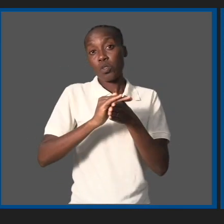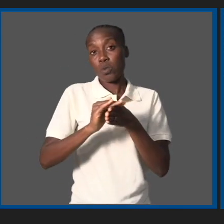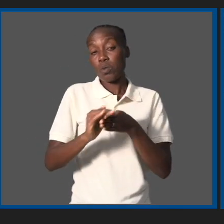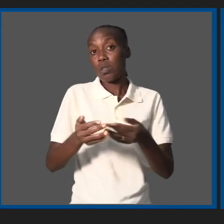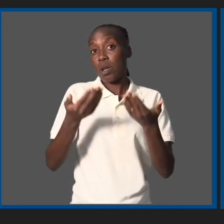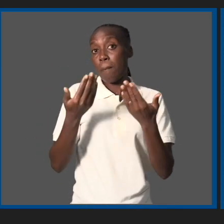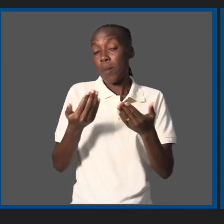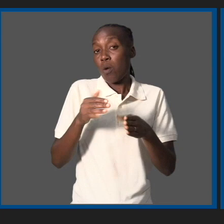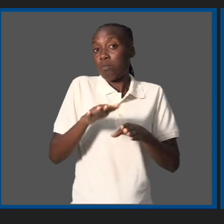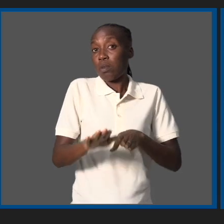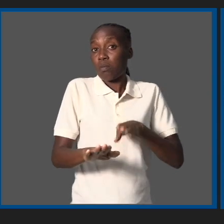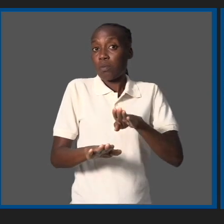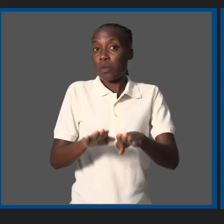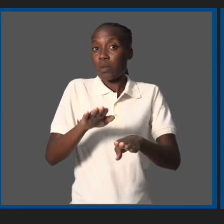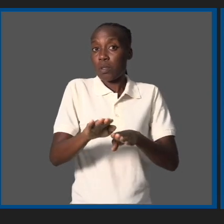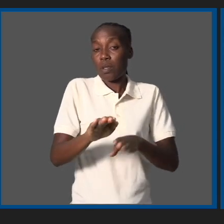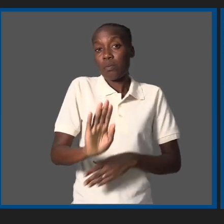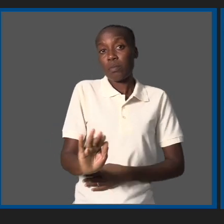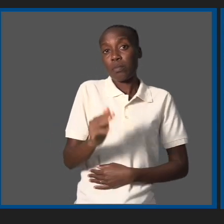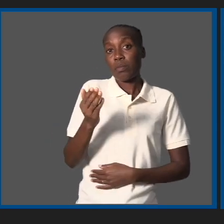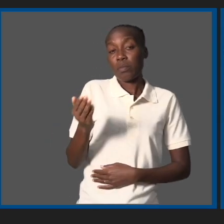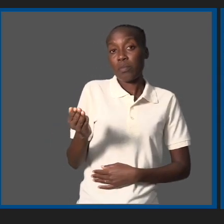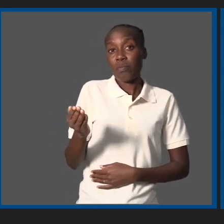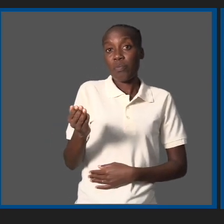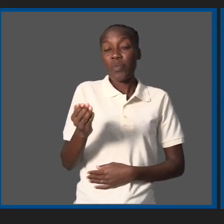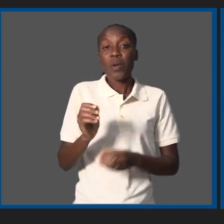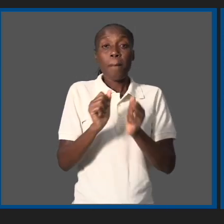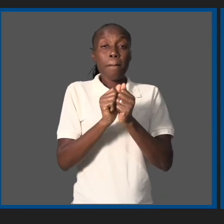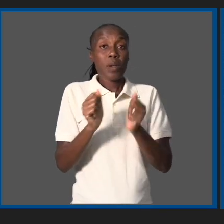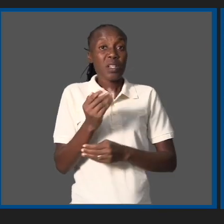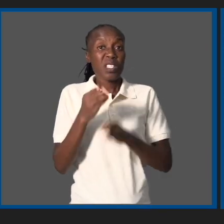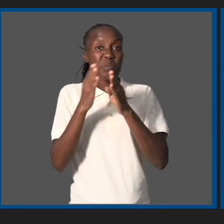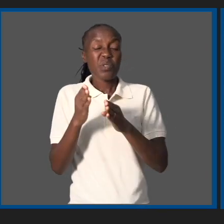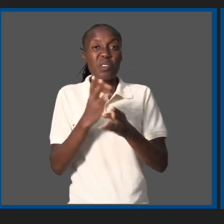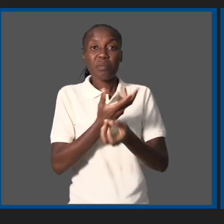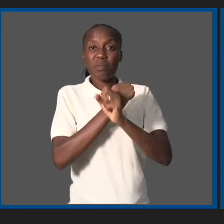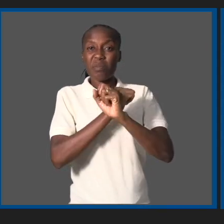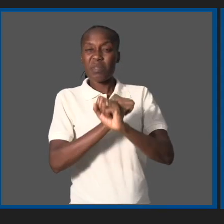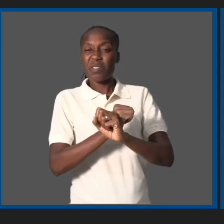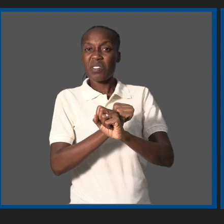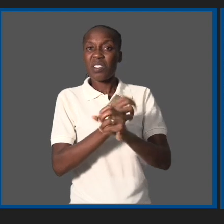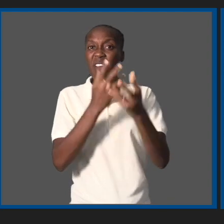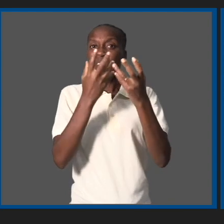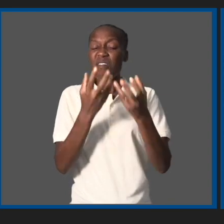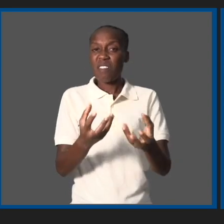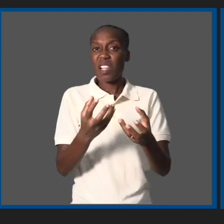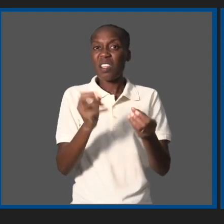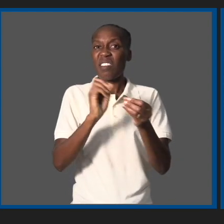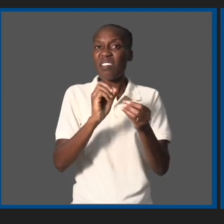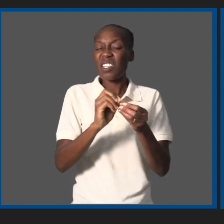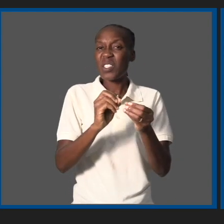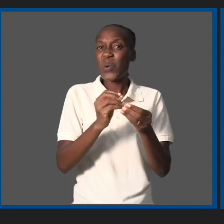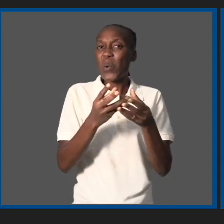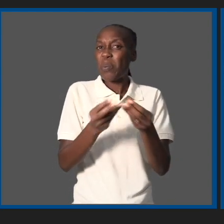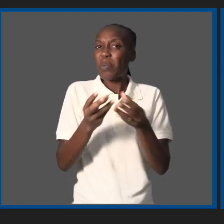membros inferior e que usam as mãos para locomoção, quando elas não estão prevenidas de instrumentos de higiene,